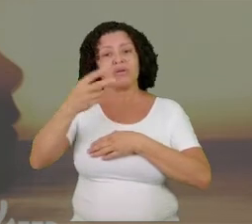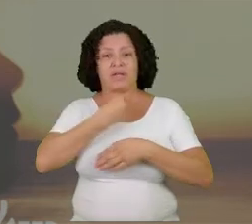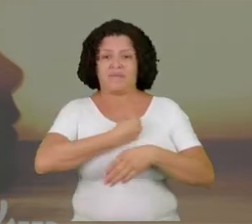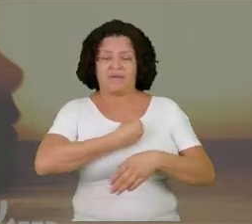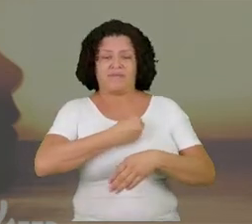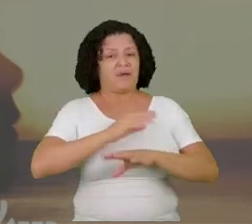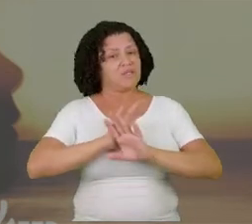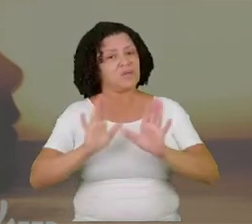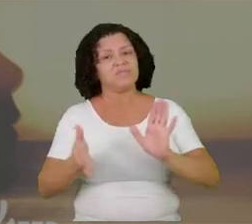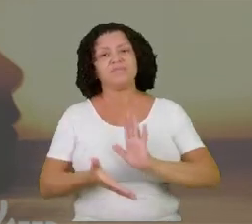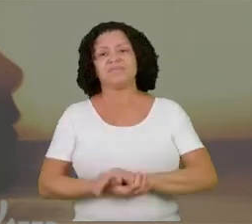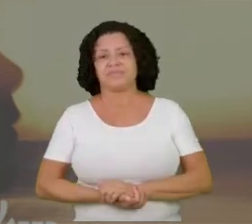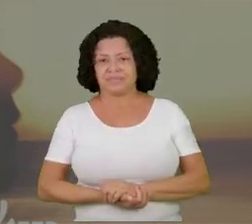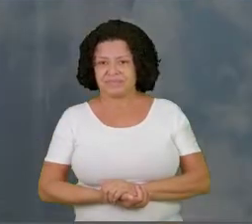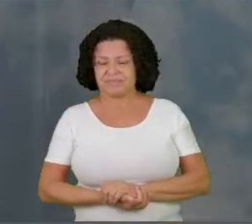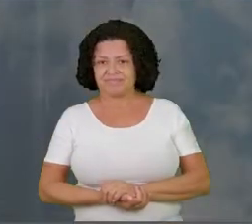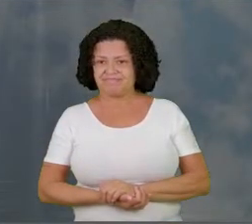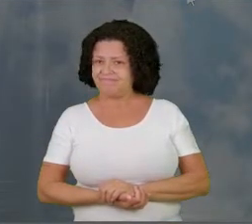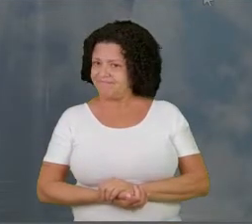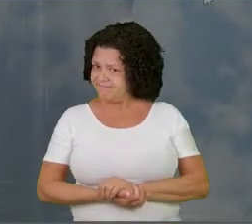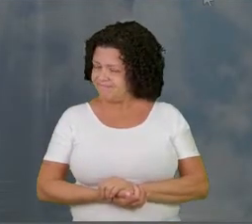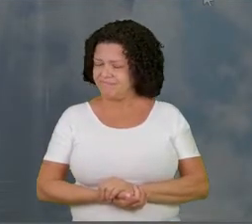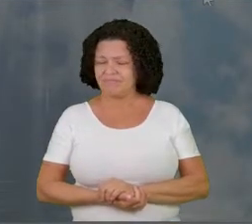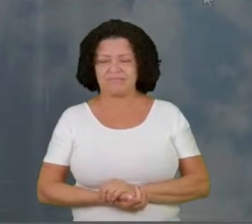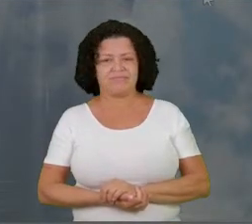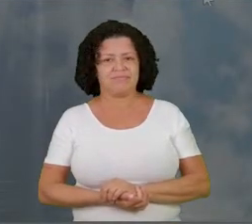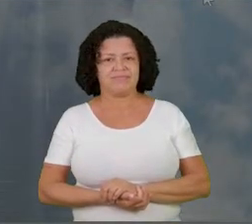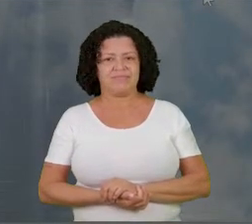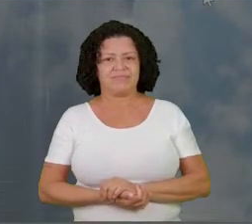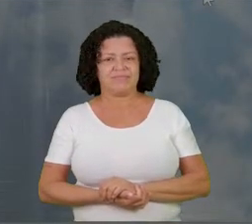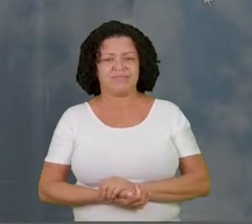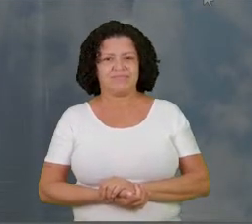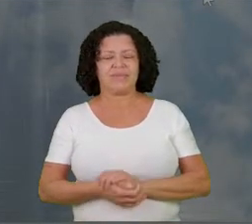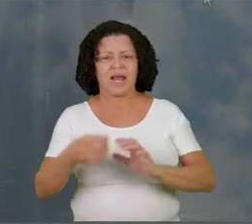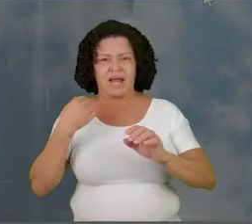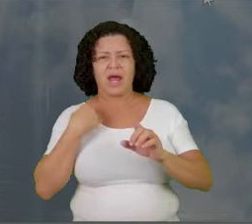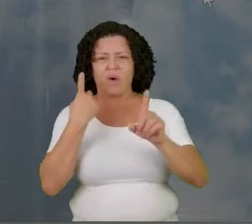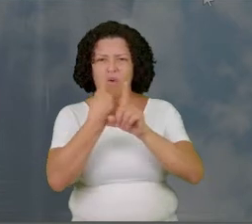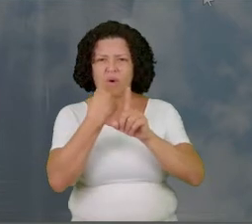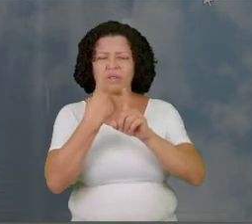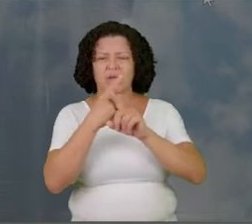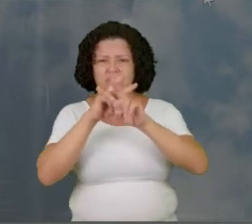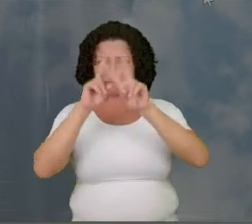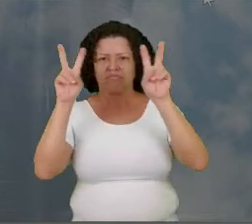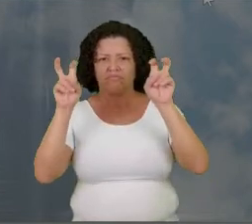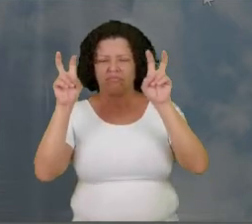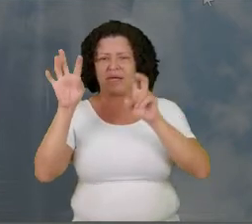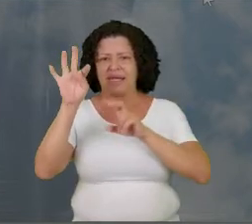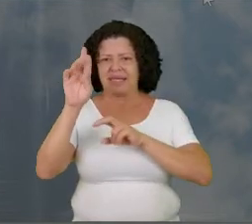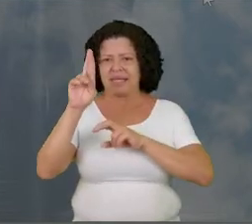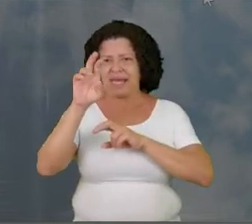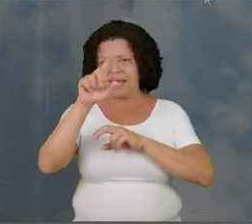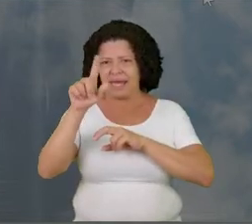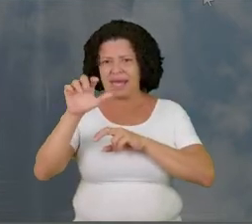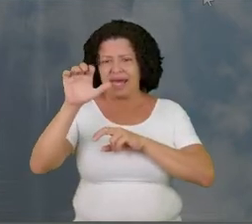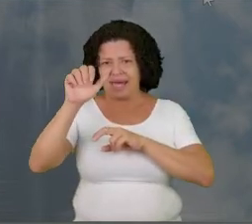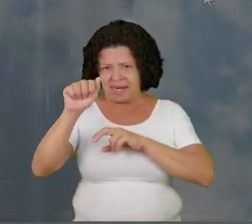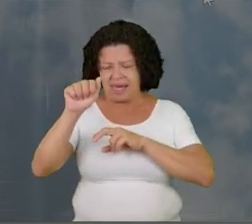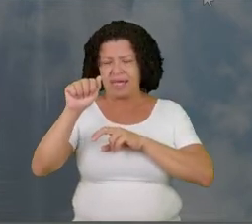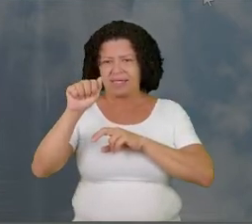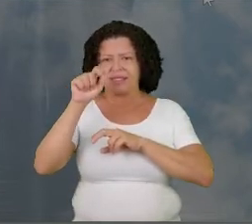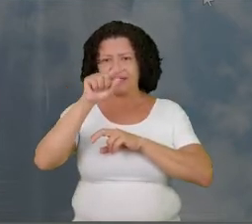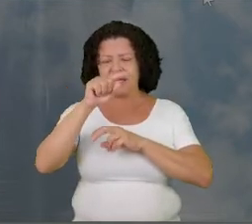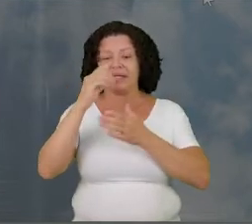a viver. Muito bem. Eu encontrei esse pequeno trecho de Tereza Cristina na